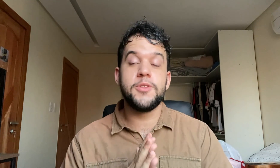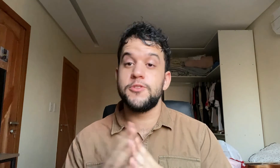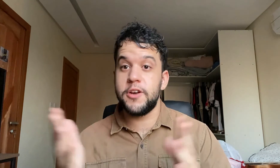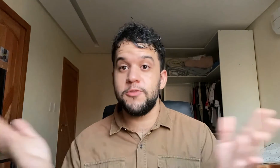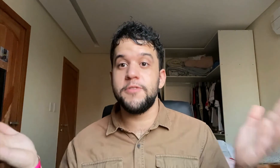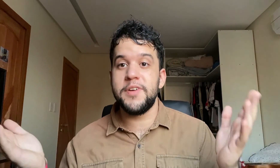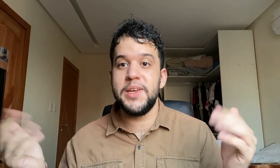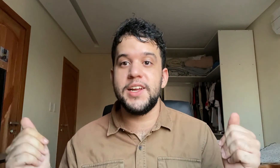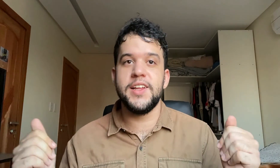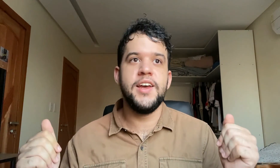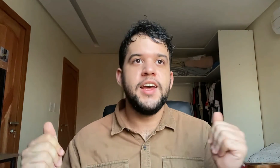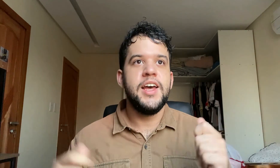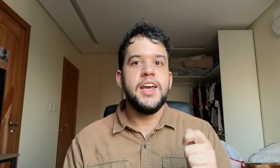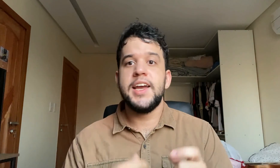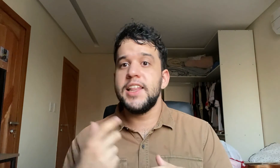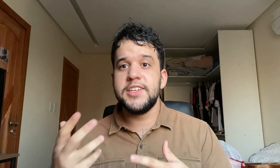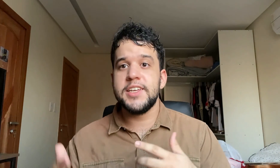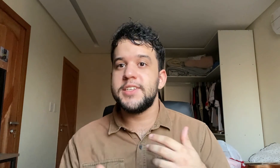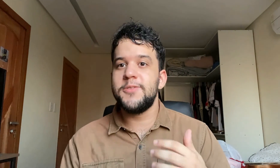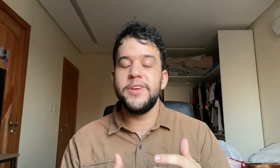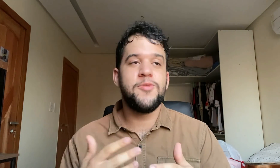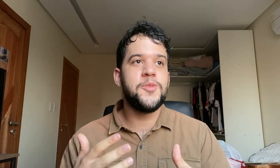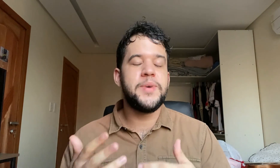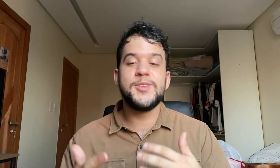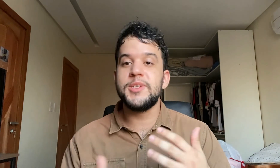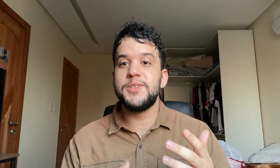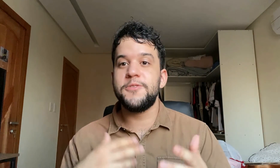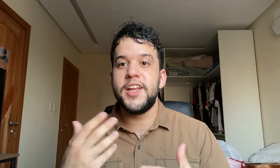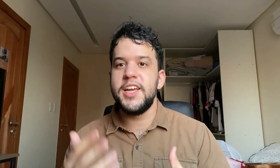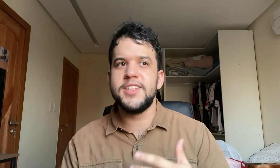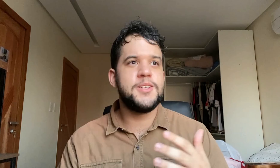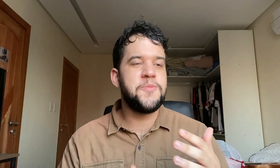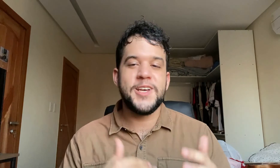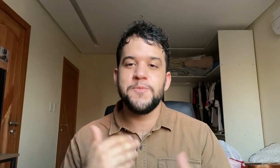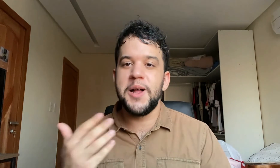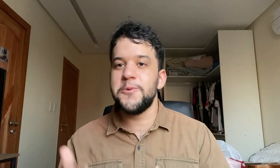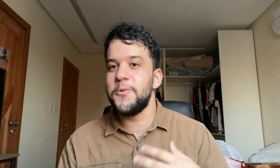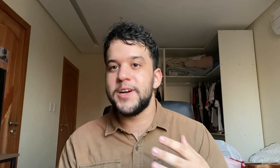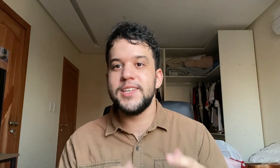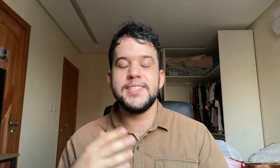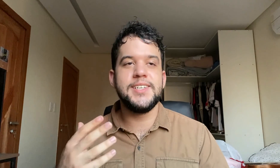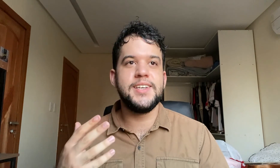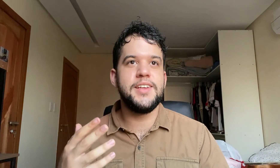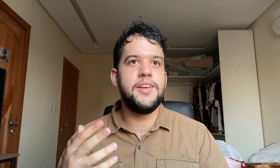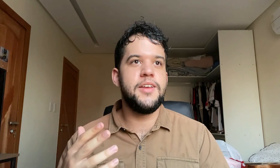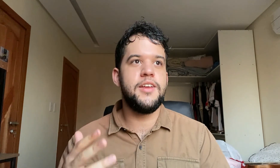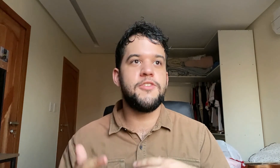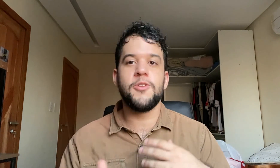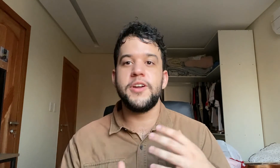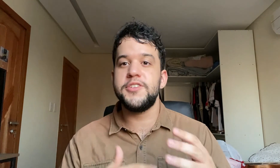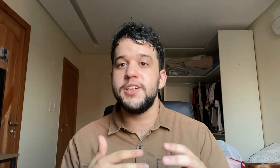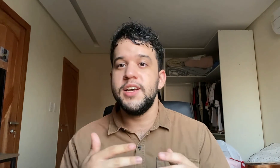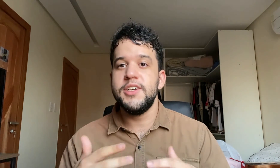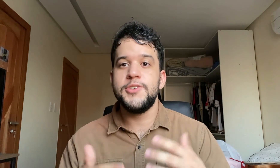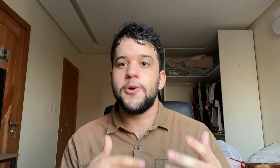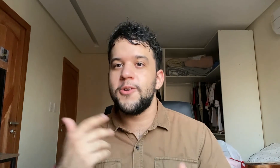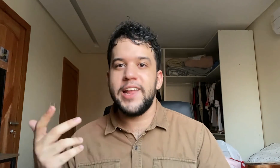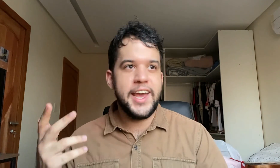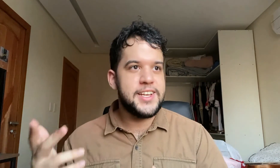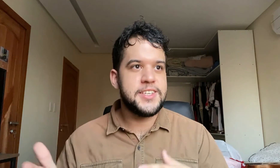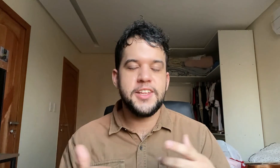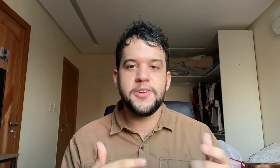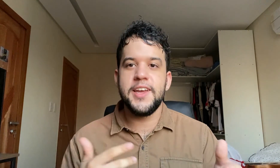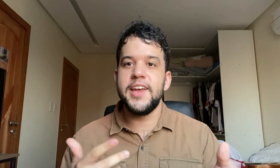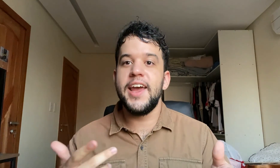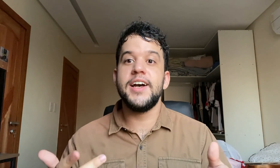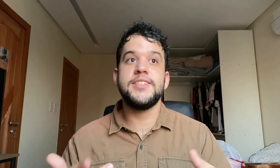porque conta uma história de uma família, né? E cada geração vem vindo pessoas diferentes e mais malucas e histórias de